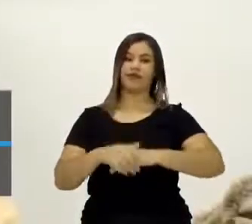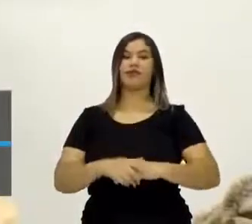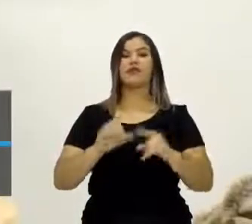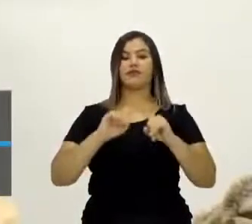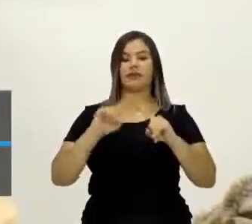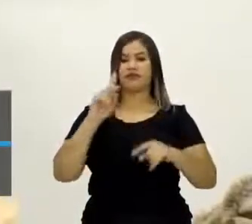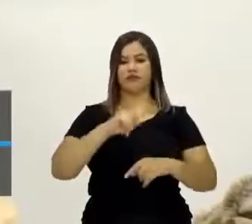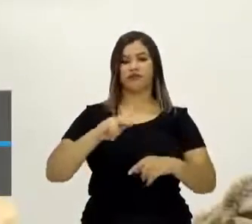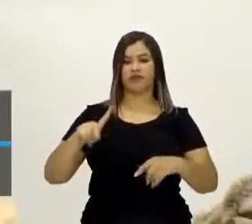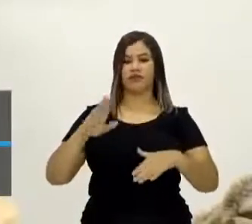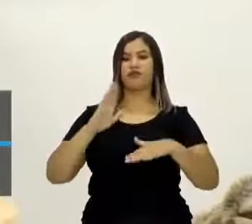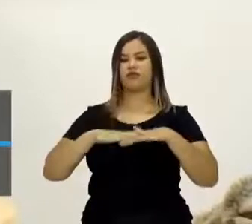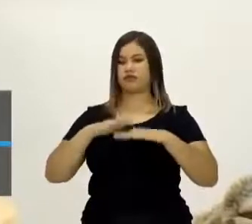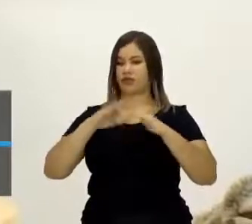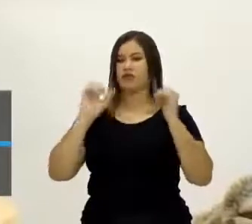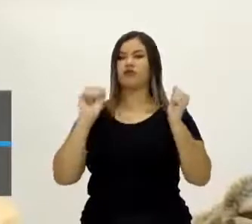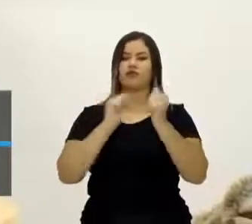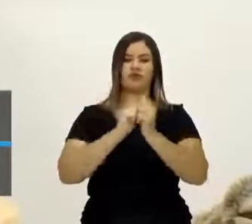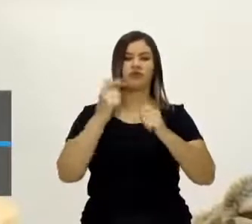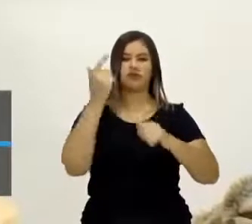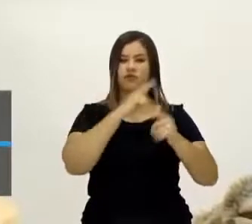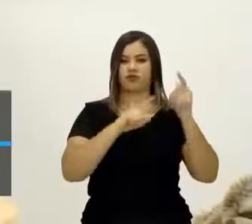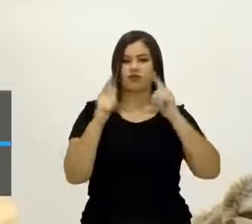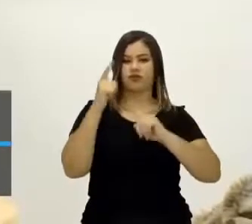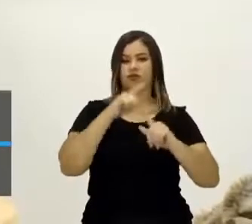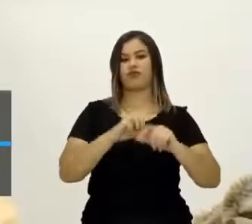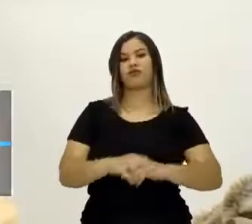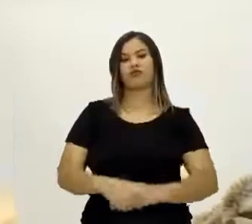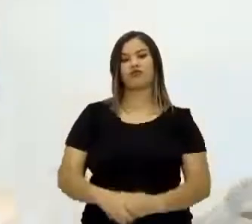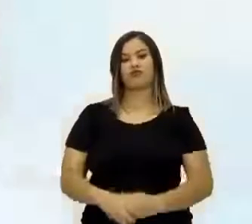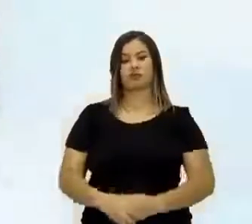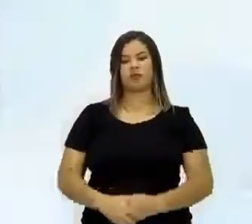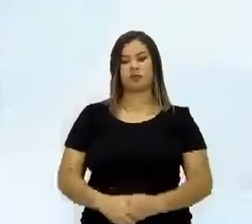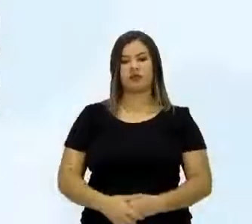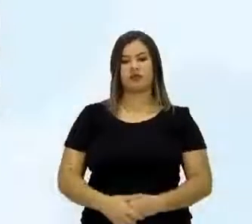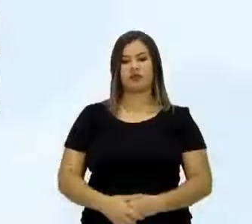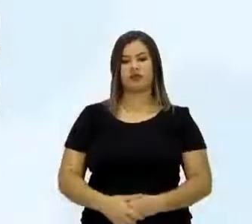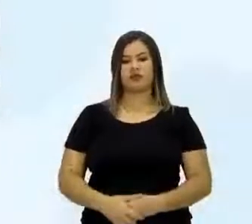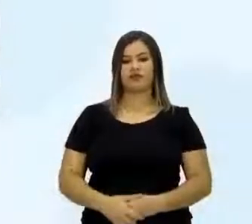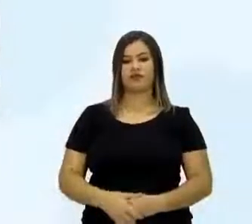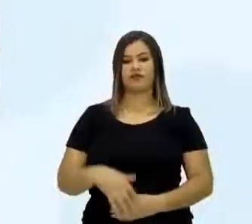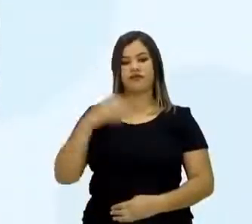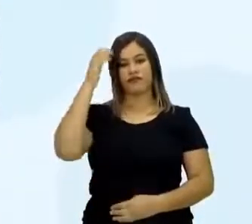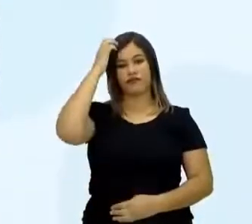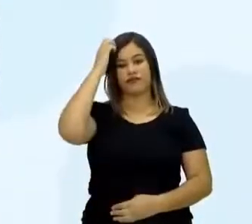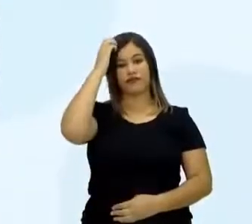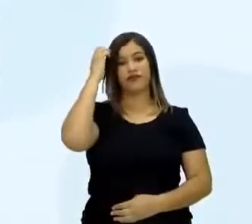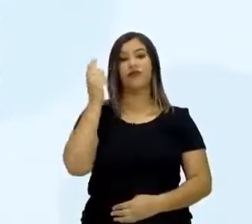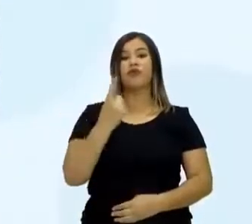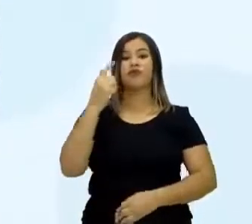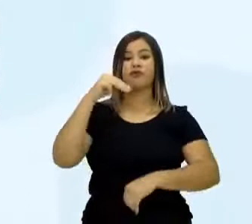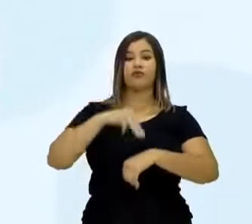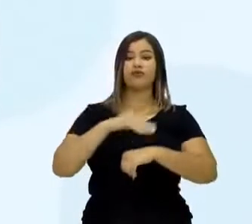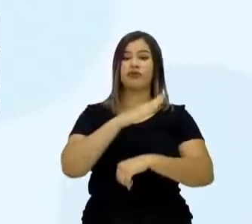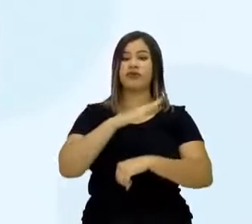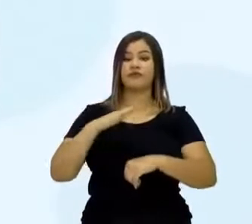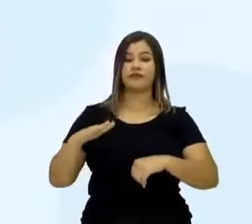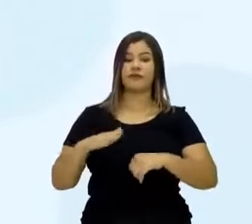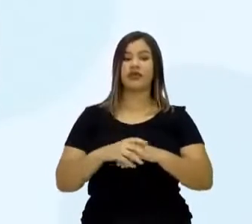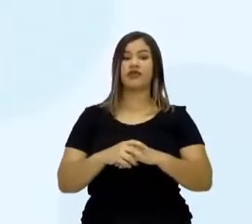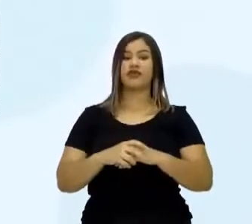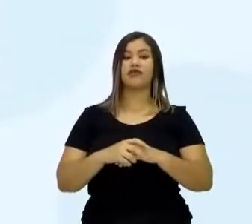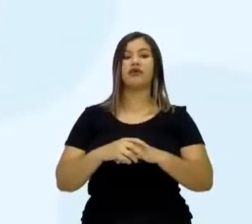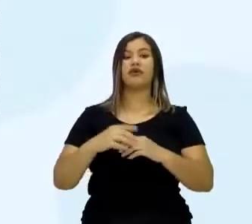professor consegue fazer isso para vocês com mais calma. Vamos lá, pode colocar para eles. Vocês terão 1 minuto e meio. Eu vou ficar com